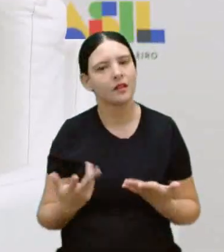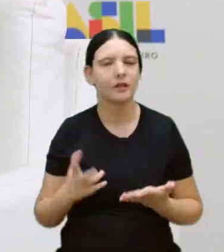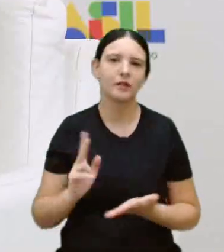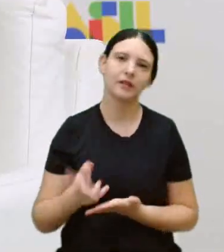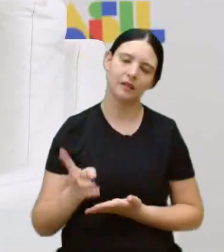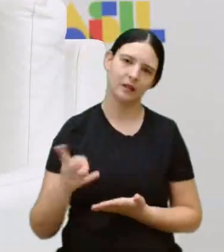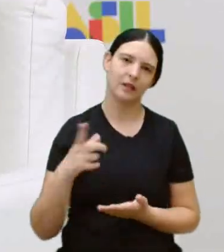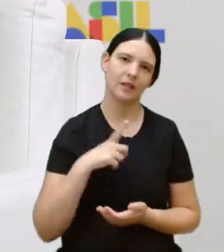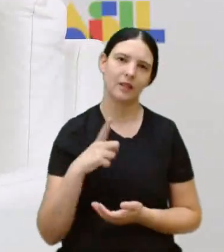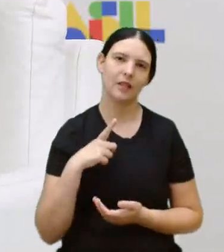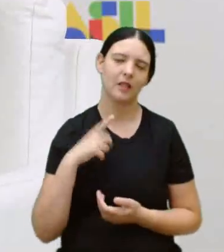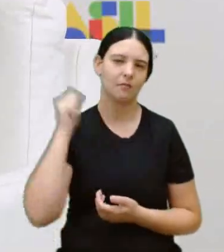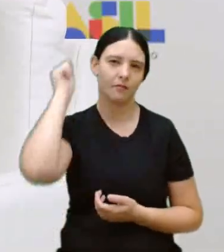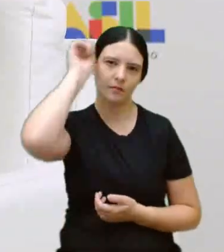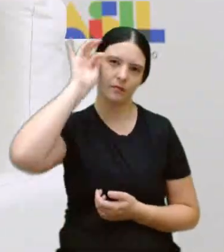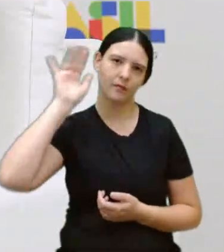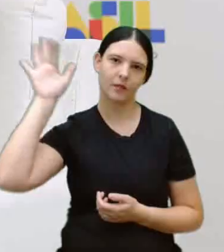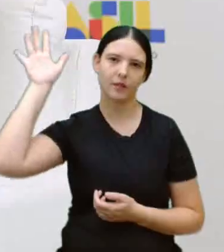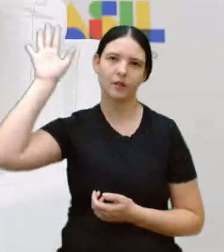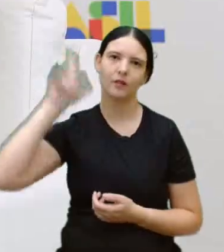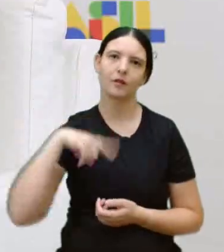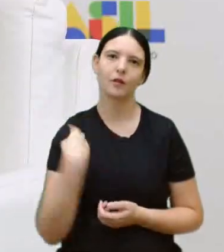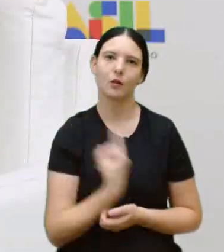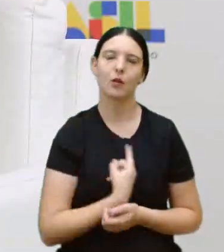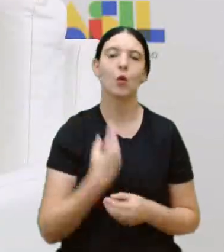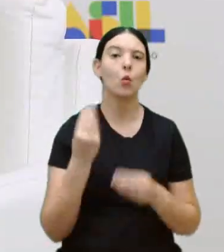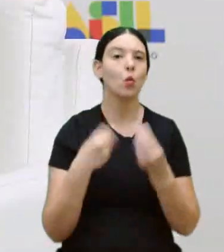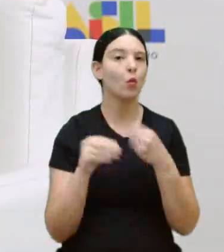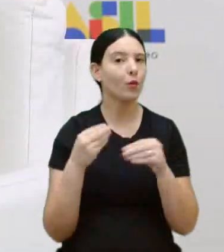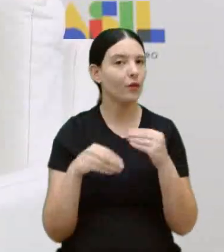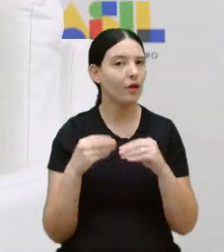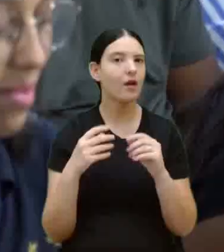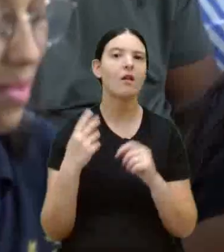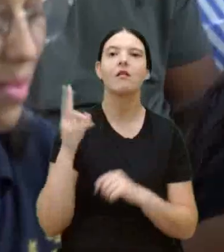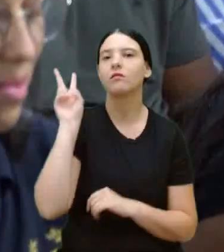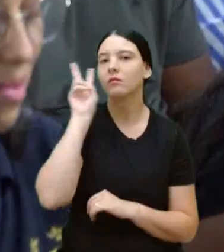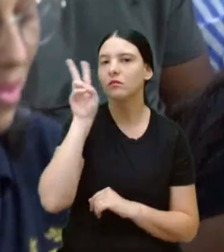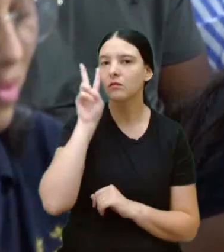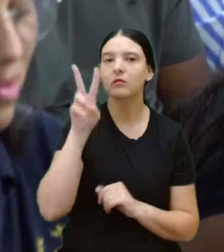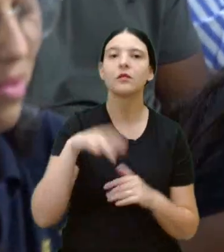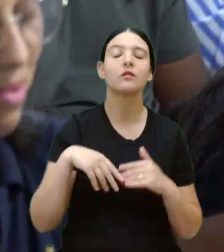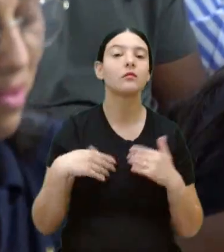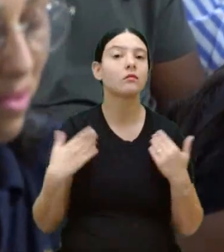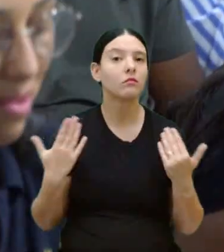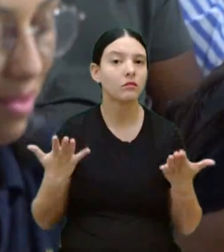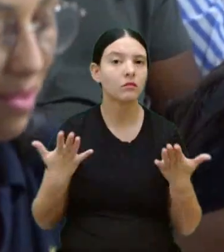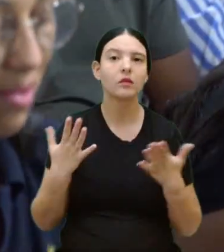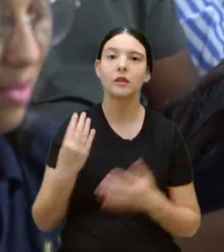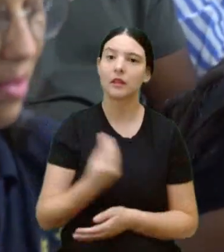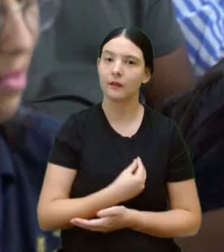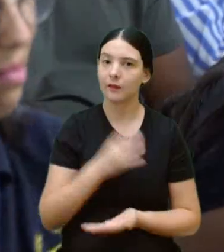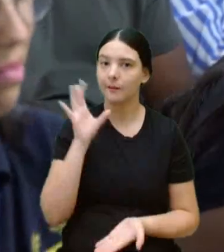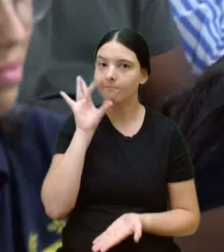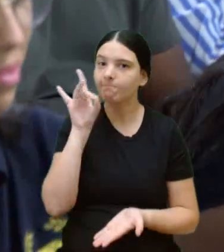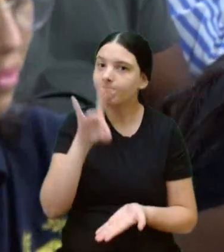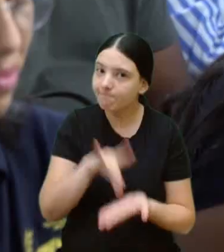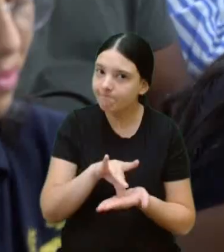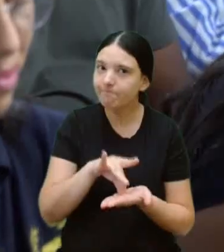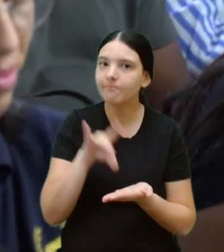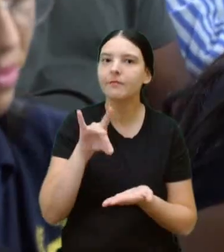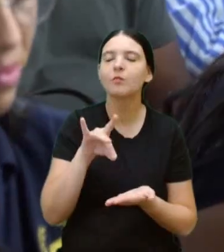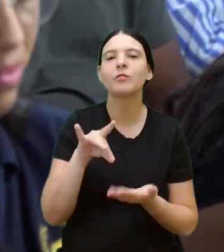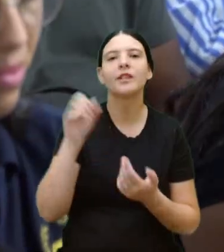de imaginário da gente. As novelas, as histórias. Então, na vida real, muitas vezes, tem o âmbito da fantasia.